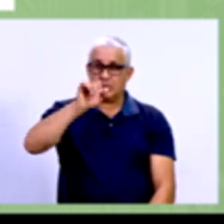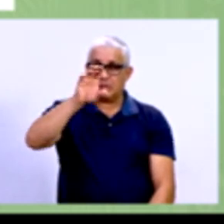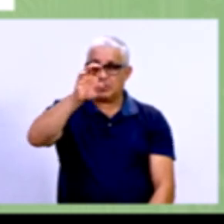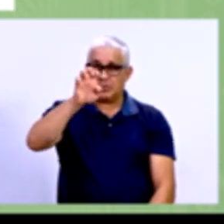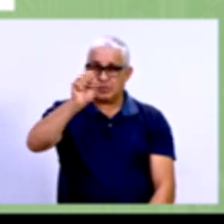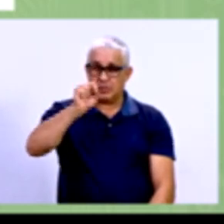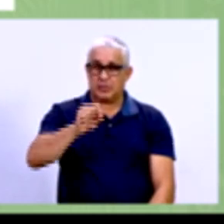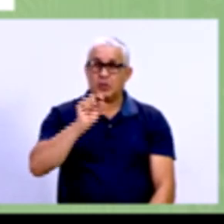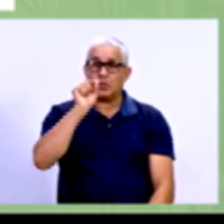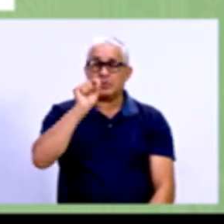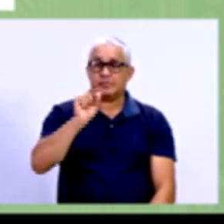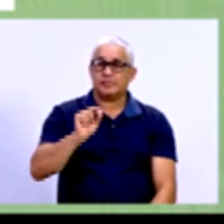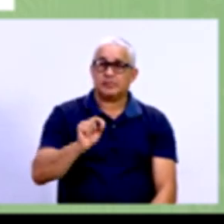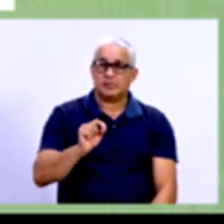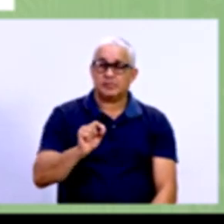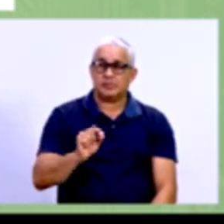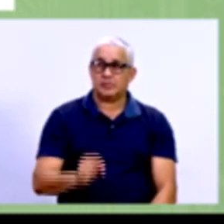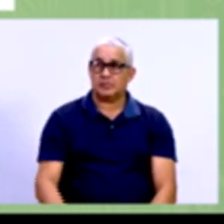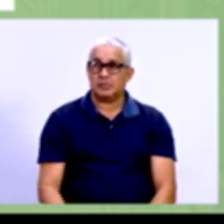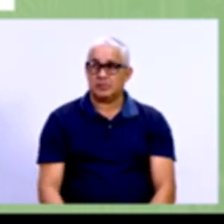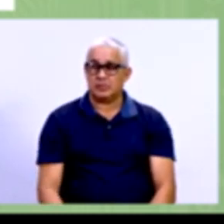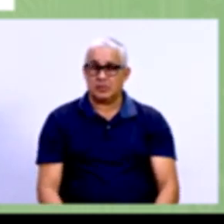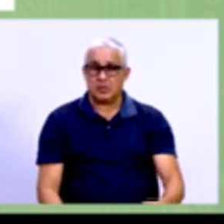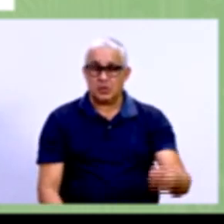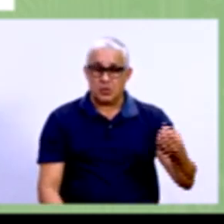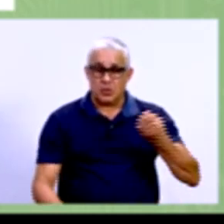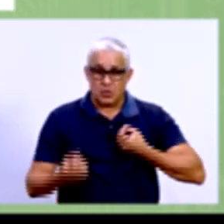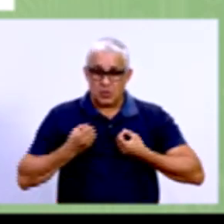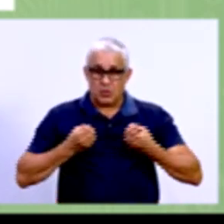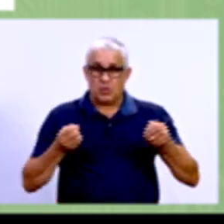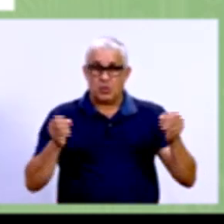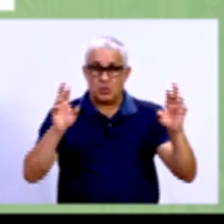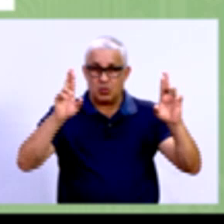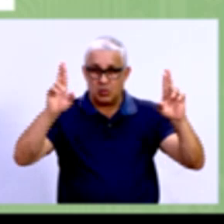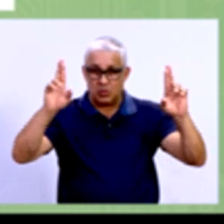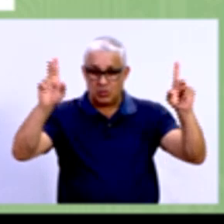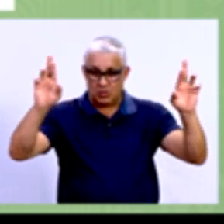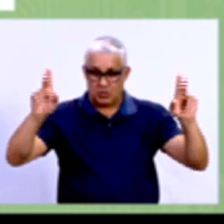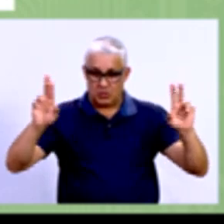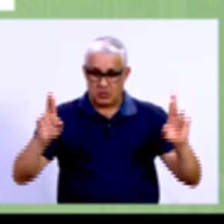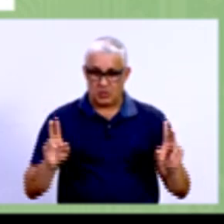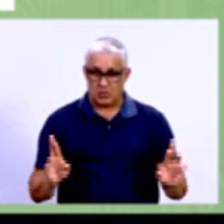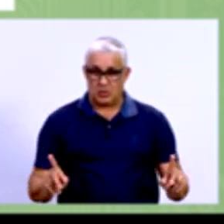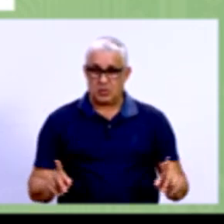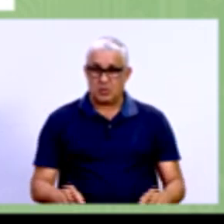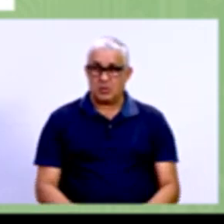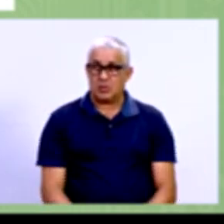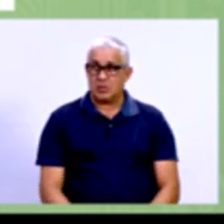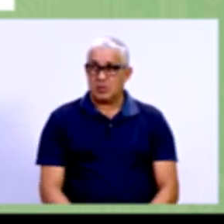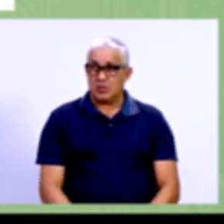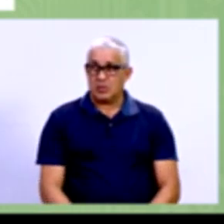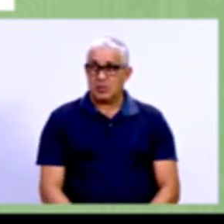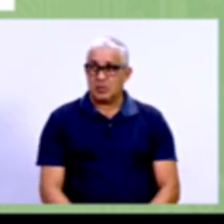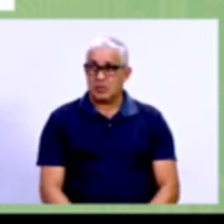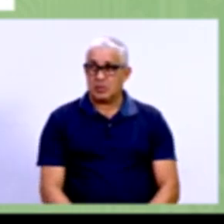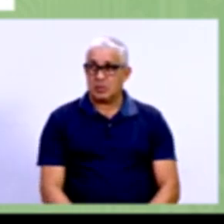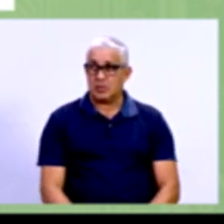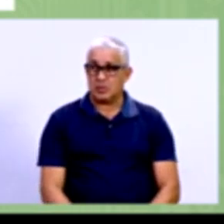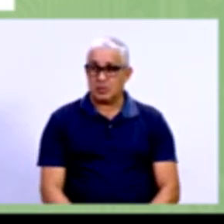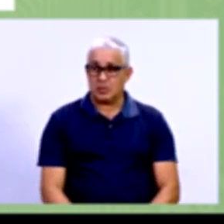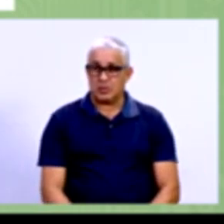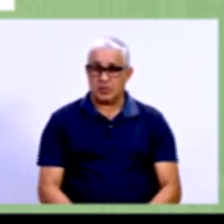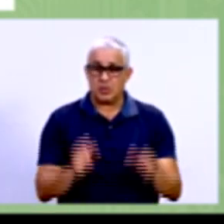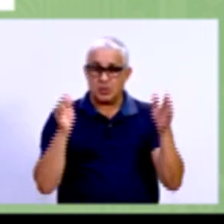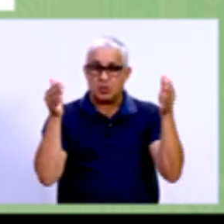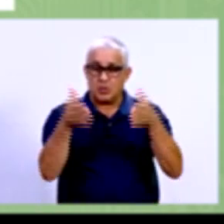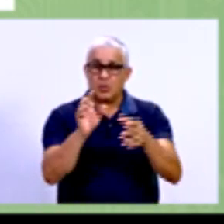índices? São razões entre duas grandezas, tais que uma não inclui a outra, né? A gente focou